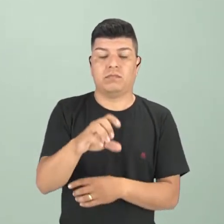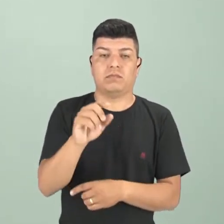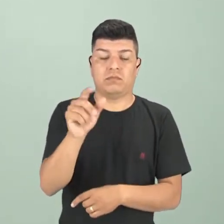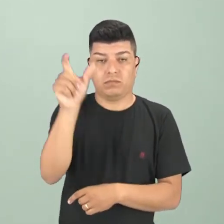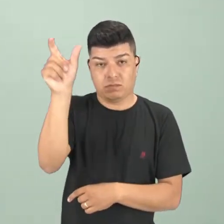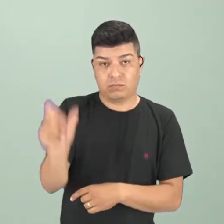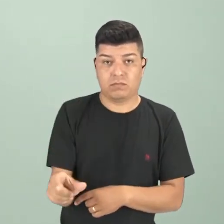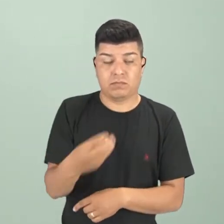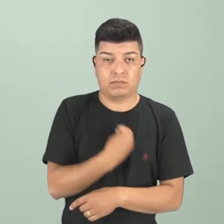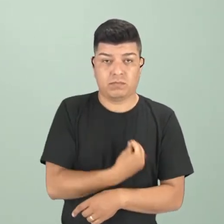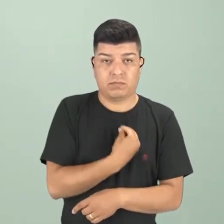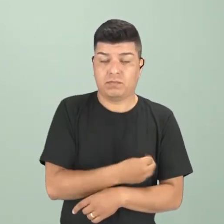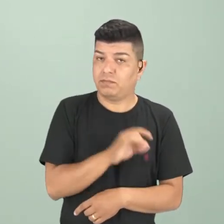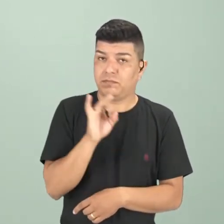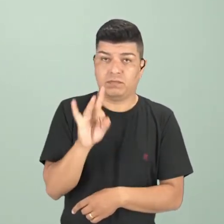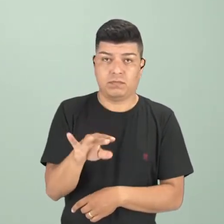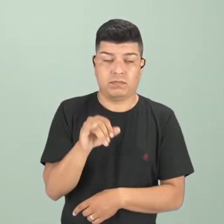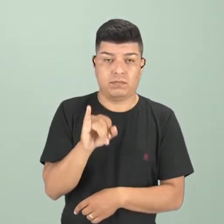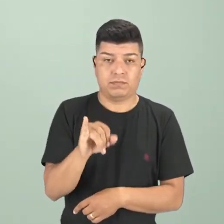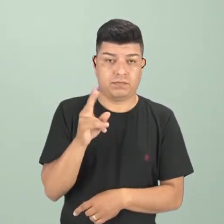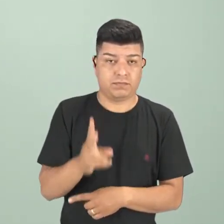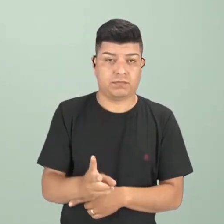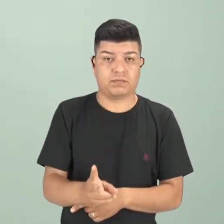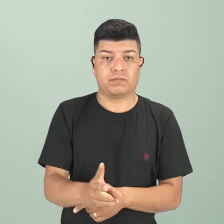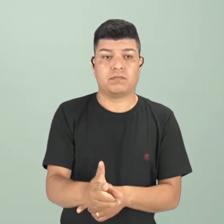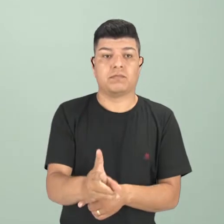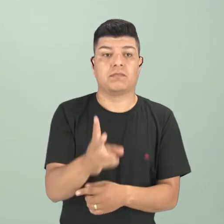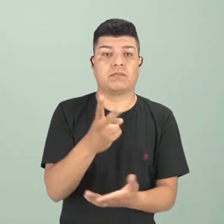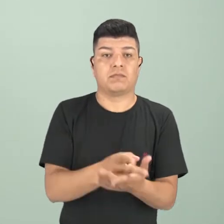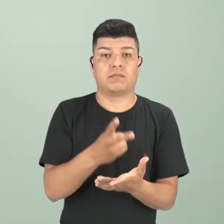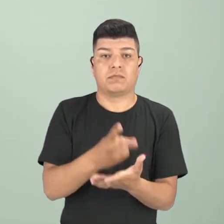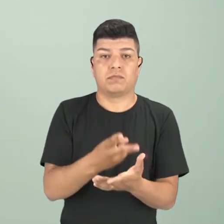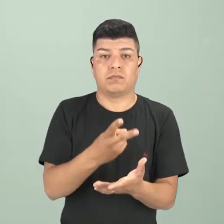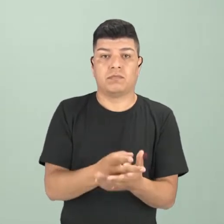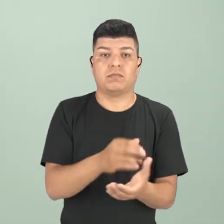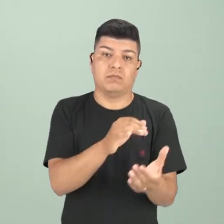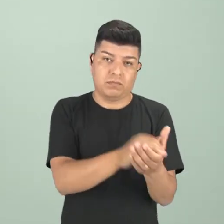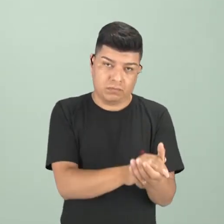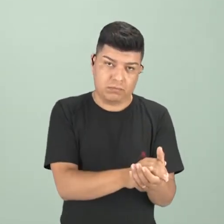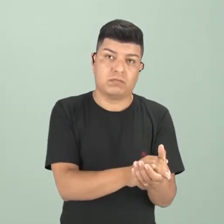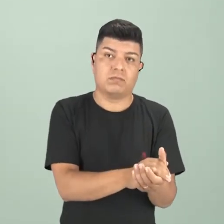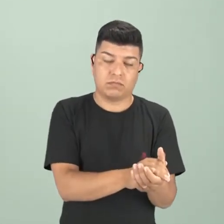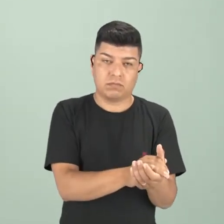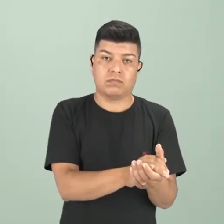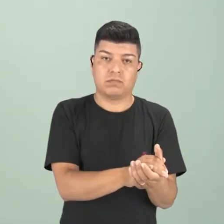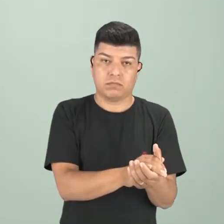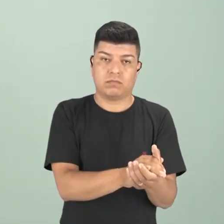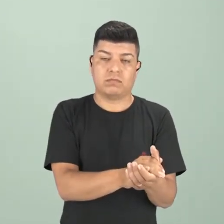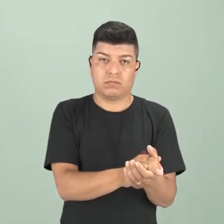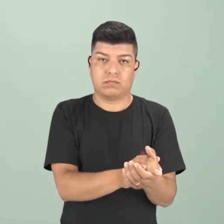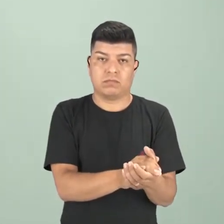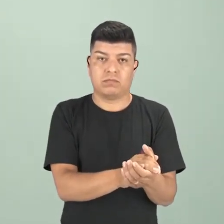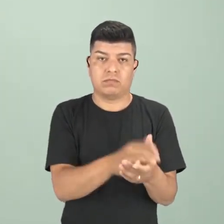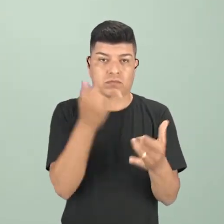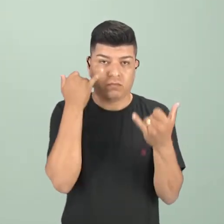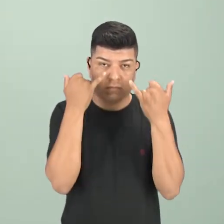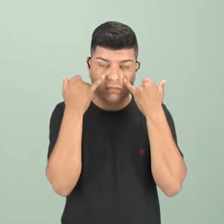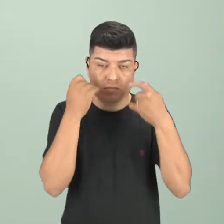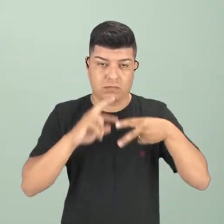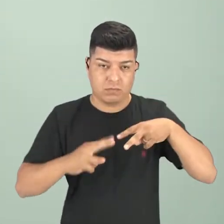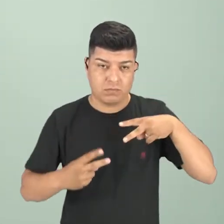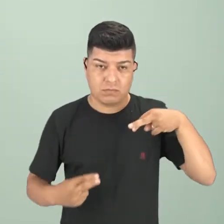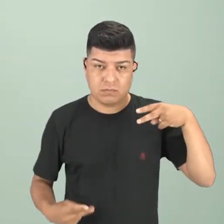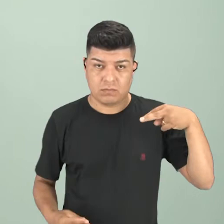sobrevivência das espécies né então uma espécie ela só vai sobreviver se ela continuar e sempre se